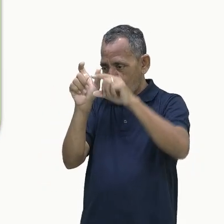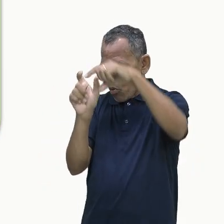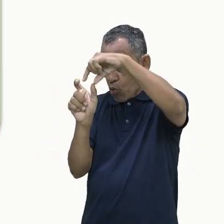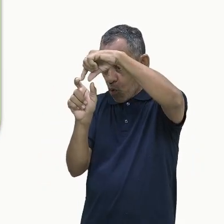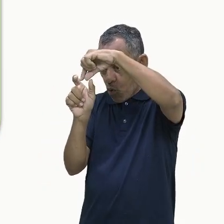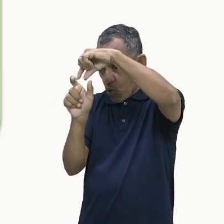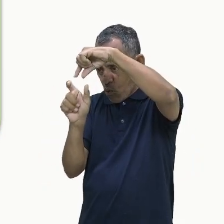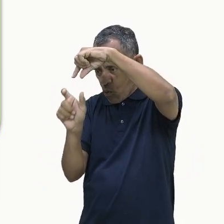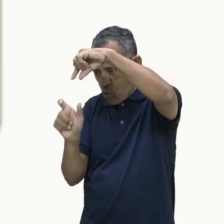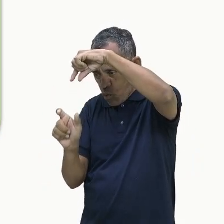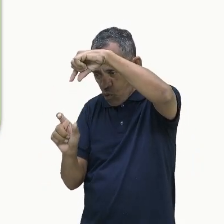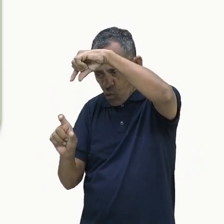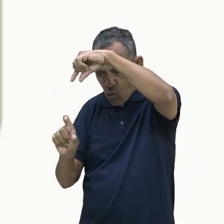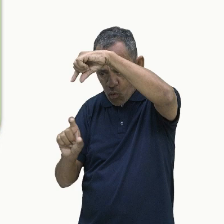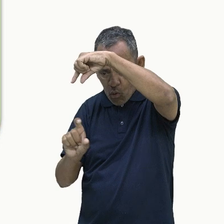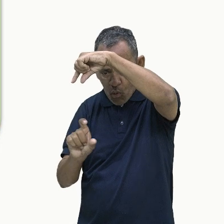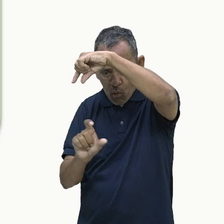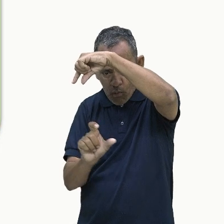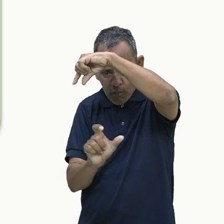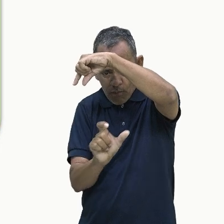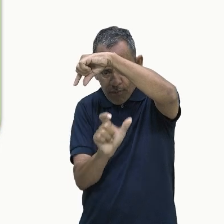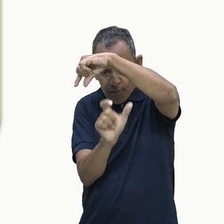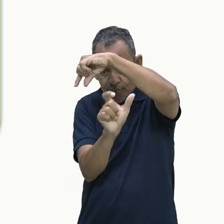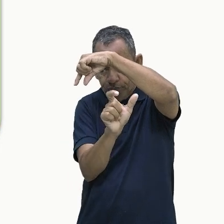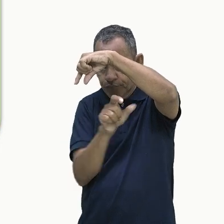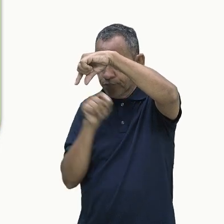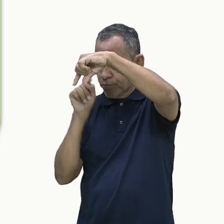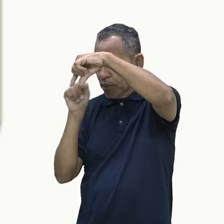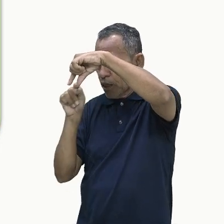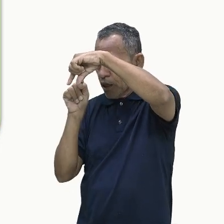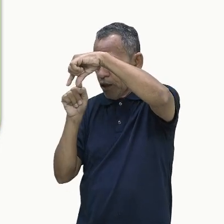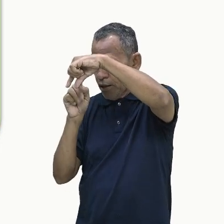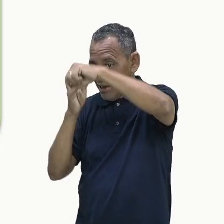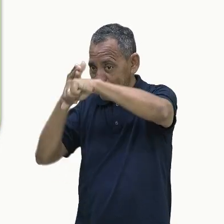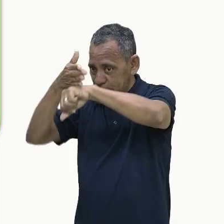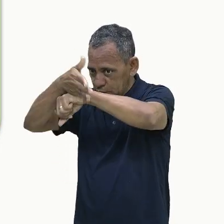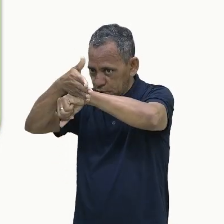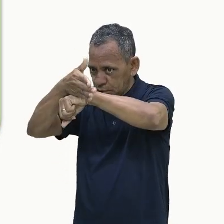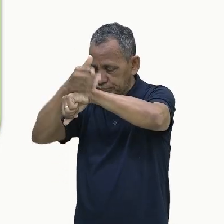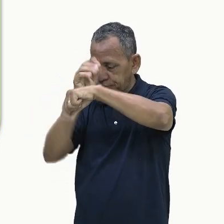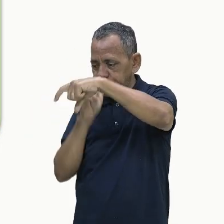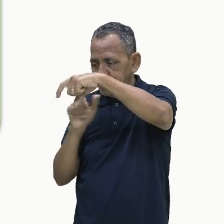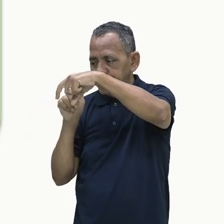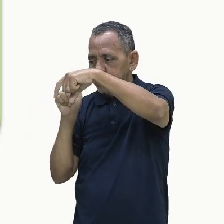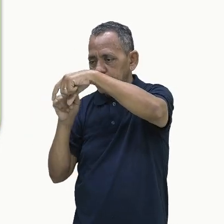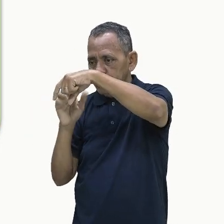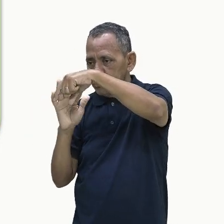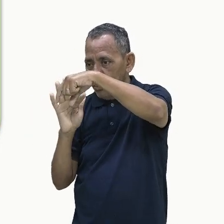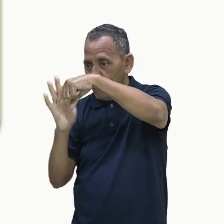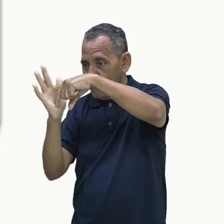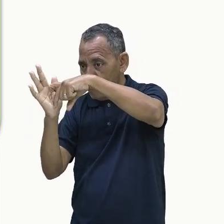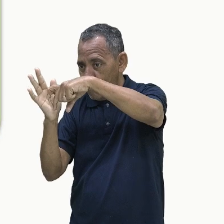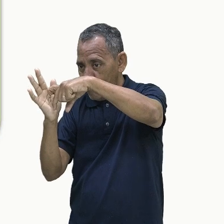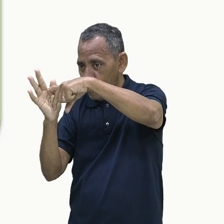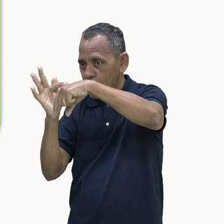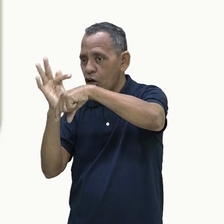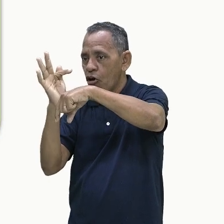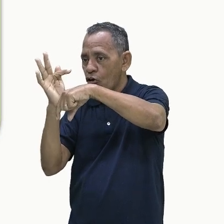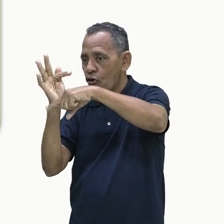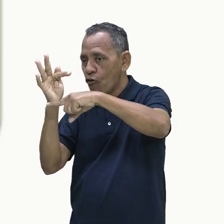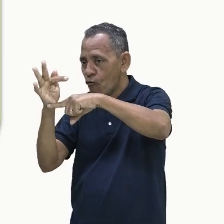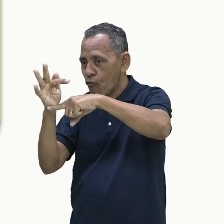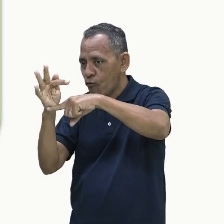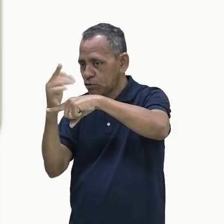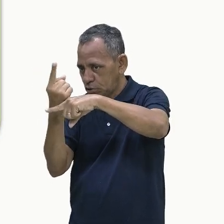grandezas principais que envolvem, você tem aí, eu tenho a força 1. Quem é a força